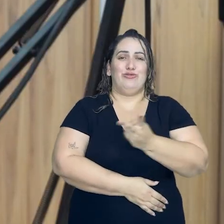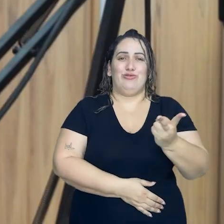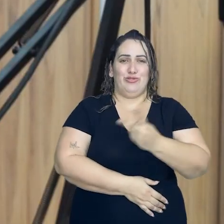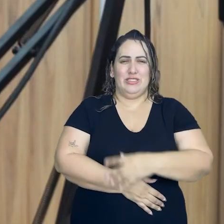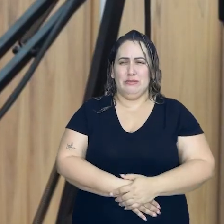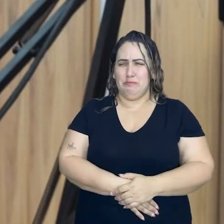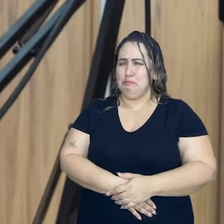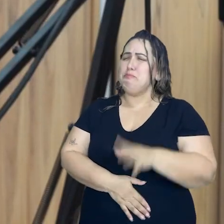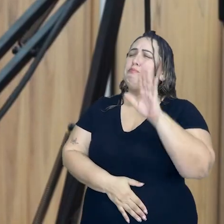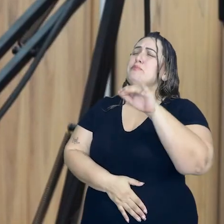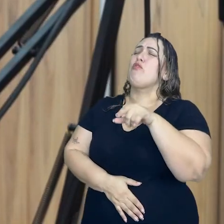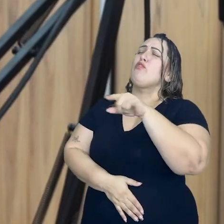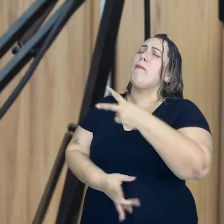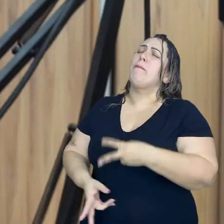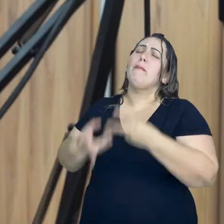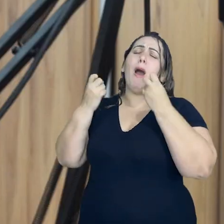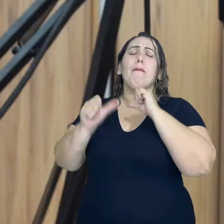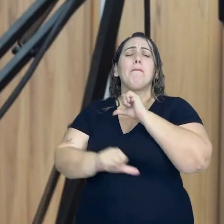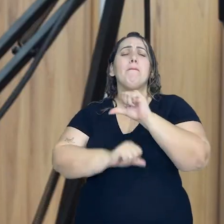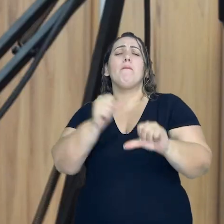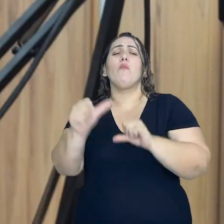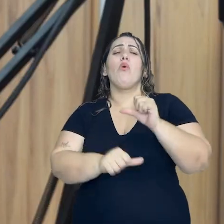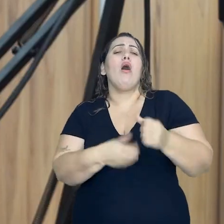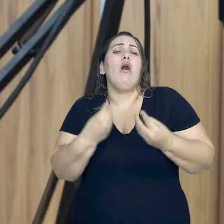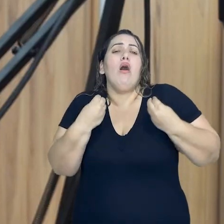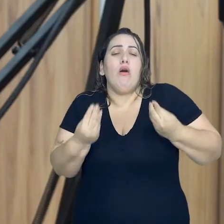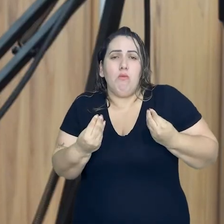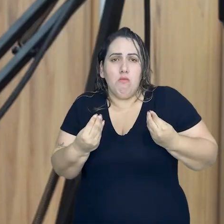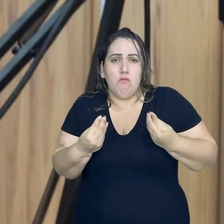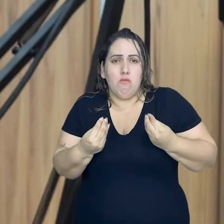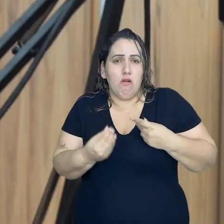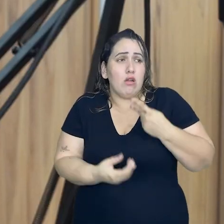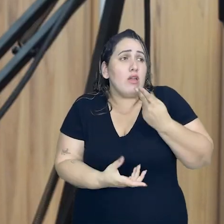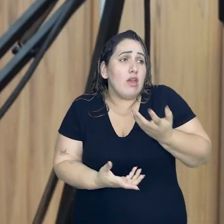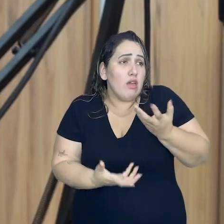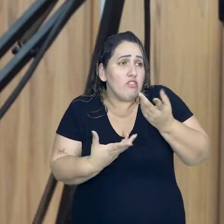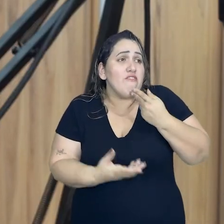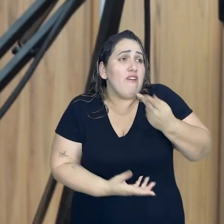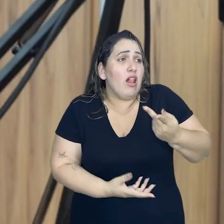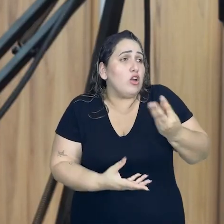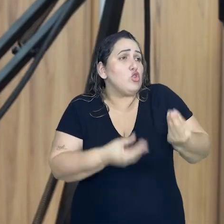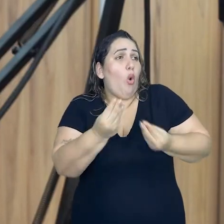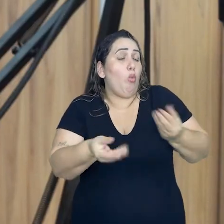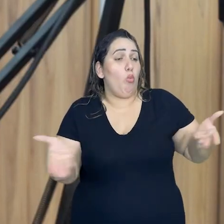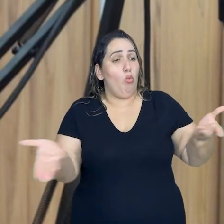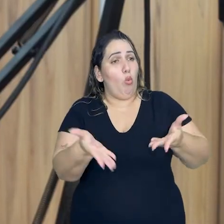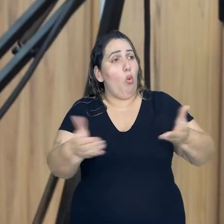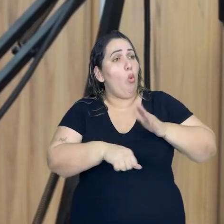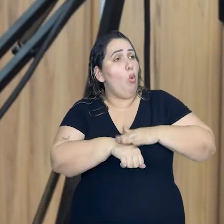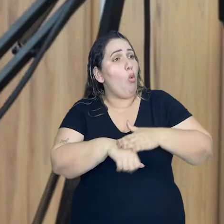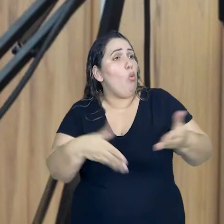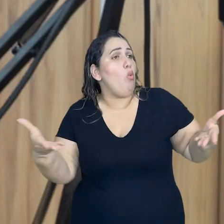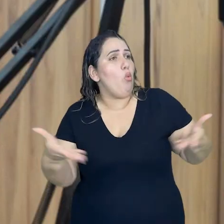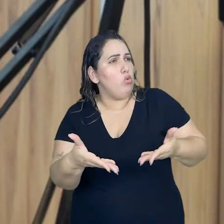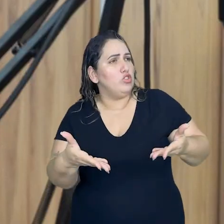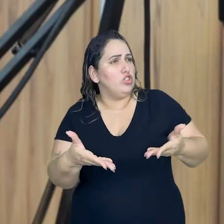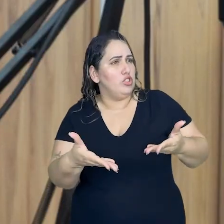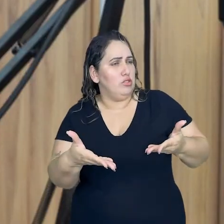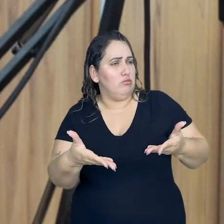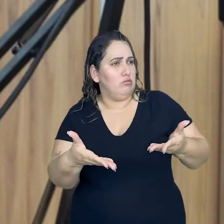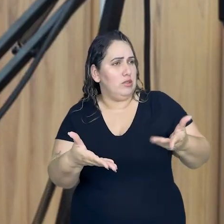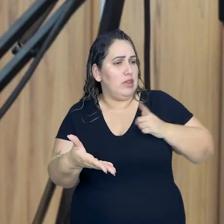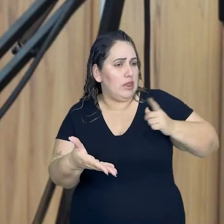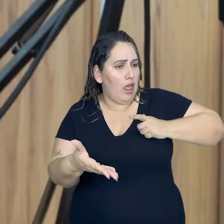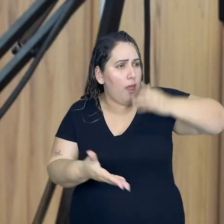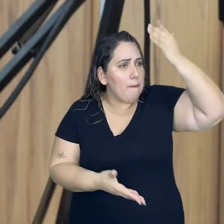muitas mudanças nessa área nos últimos anos? Ale, eu queria que você falasse como é que funciona hoje dentro do tribunal, né, esse setor